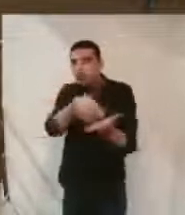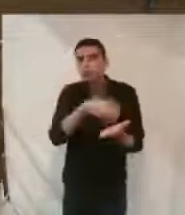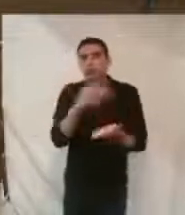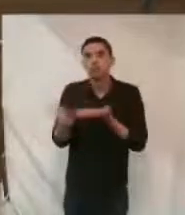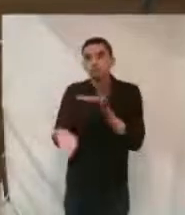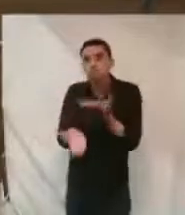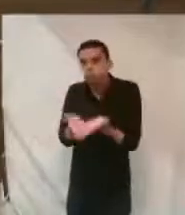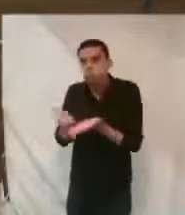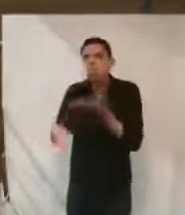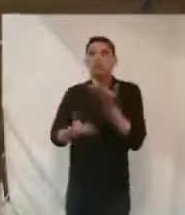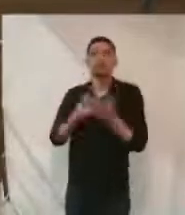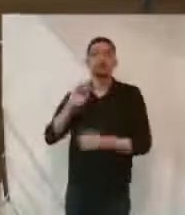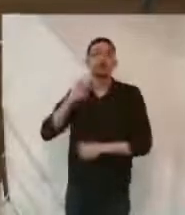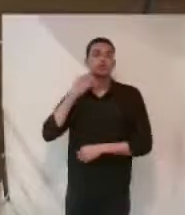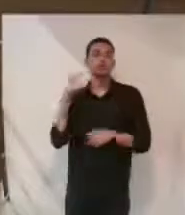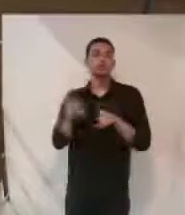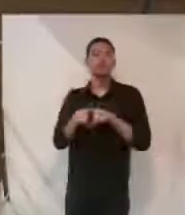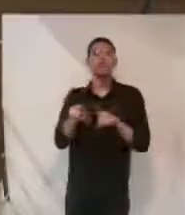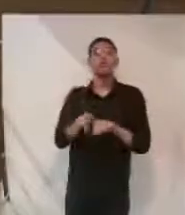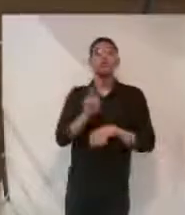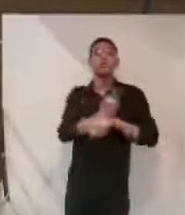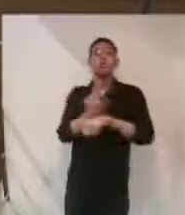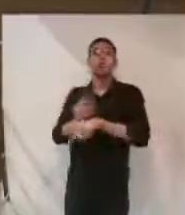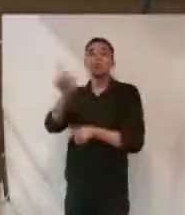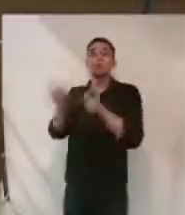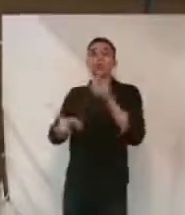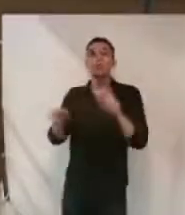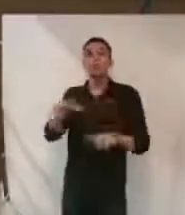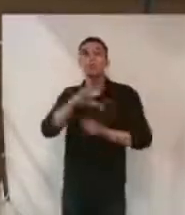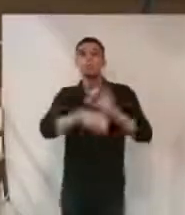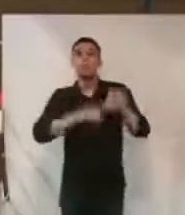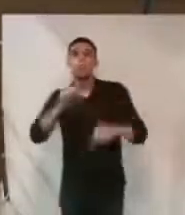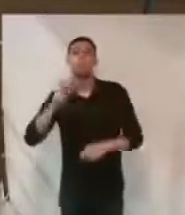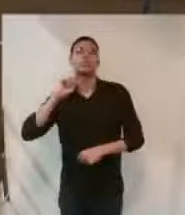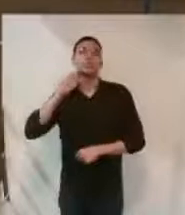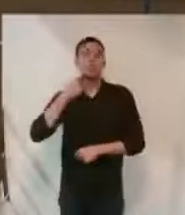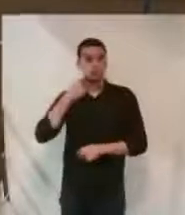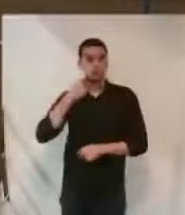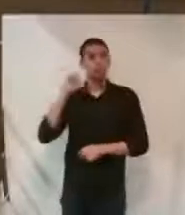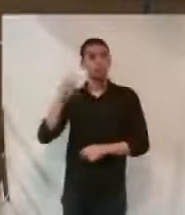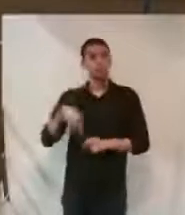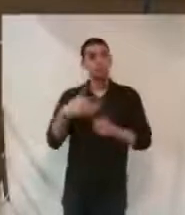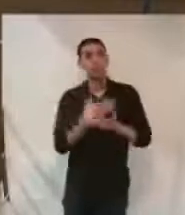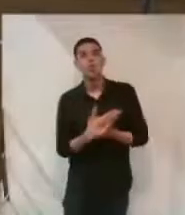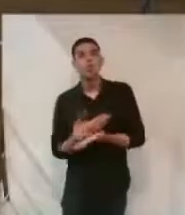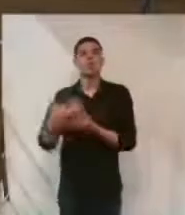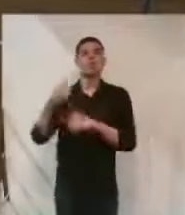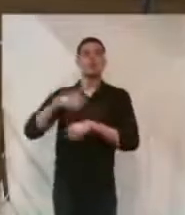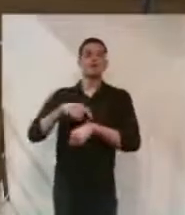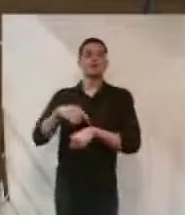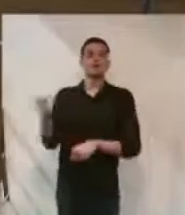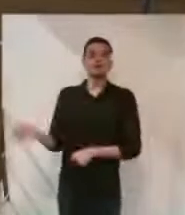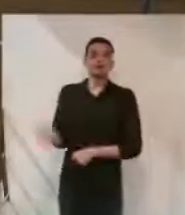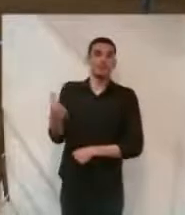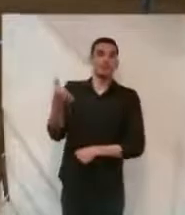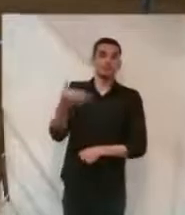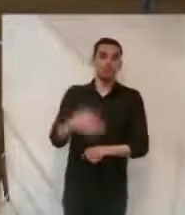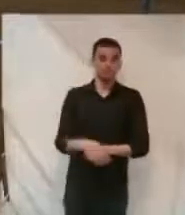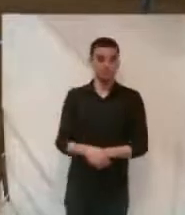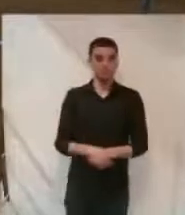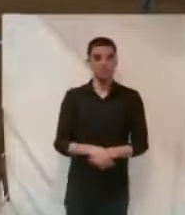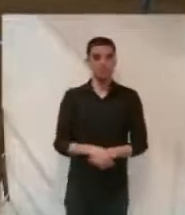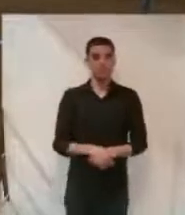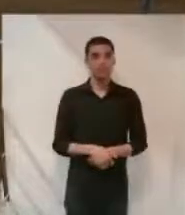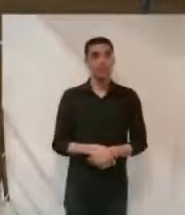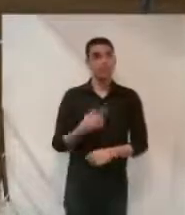os catadores, é o cuidado com aquele solo degradado, é o começo de um novo tempo. E esse começo quando a gente viu lá em